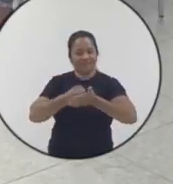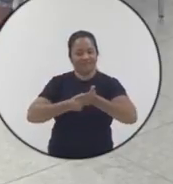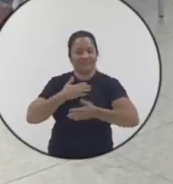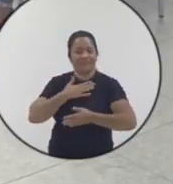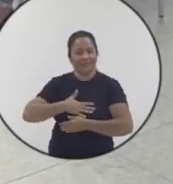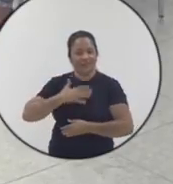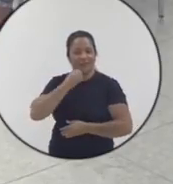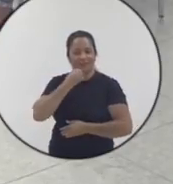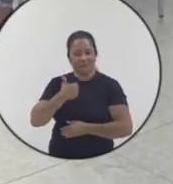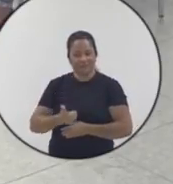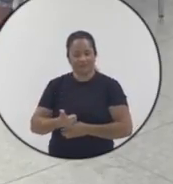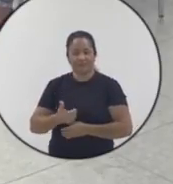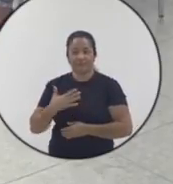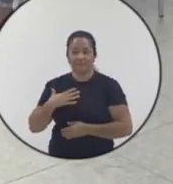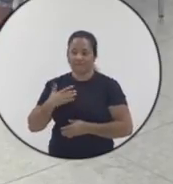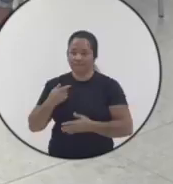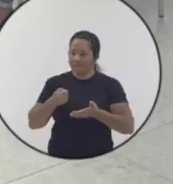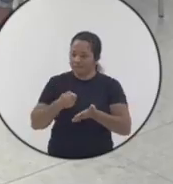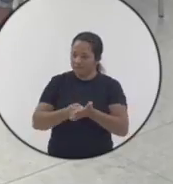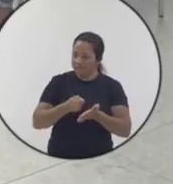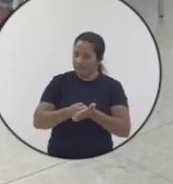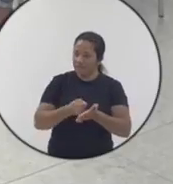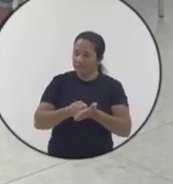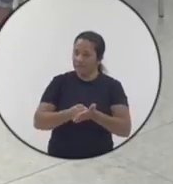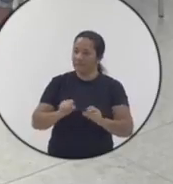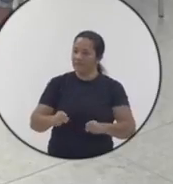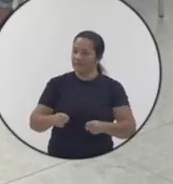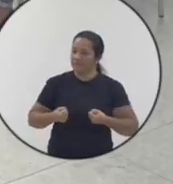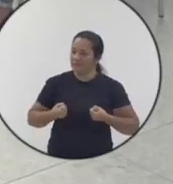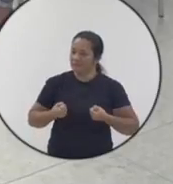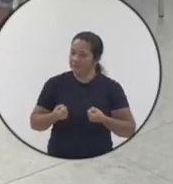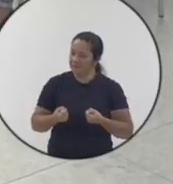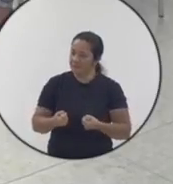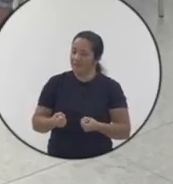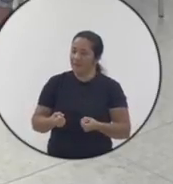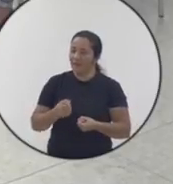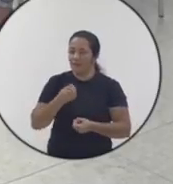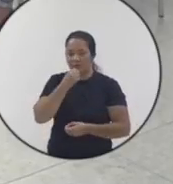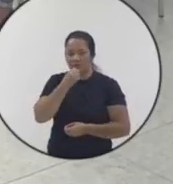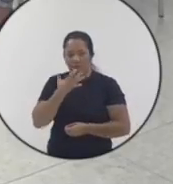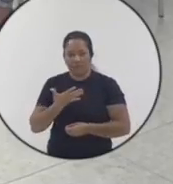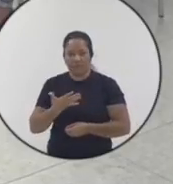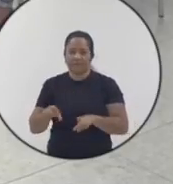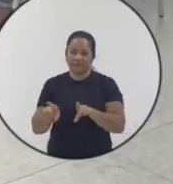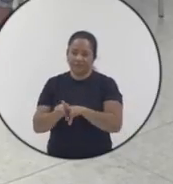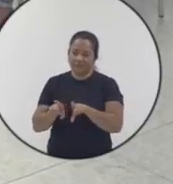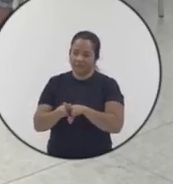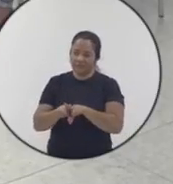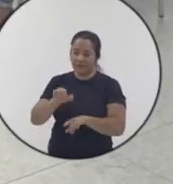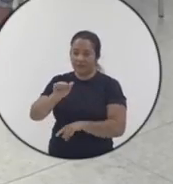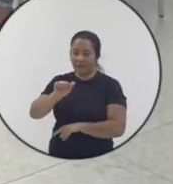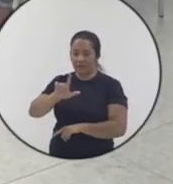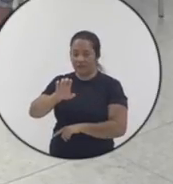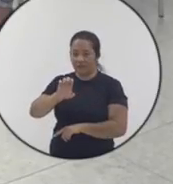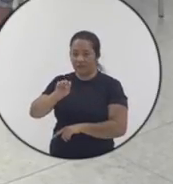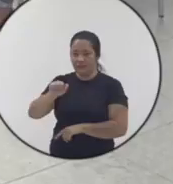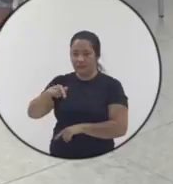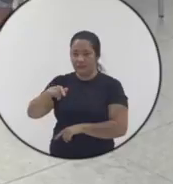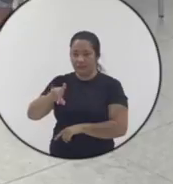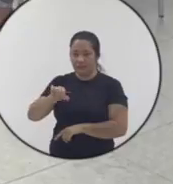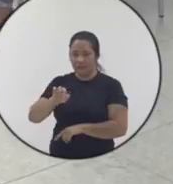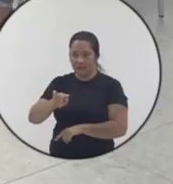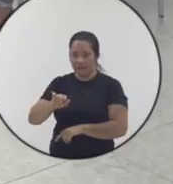Vamos, resistiremos aos possíveis ataques, mas nós somos bons nisso também. Alessandra Ramos, então,